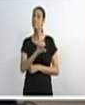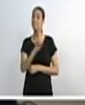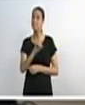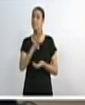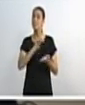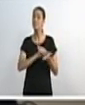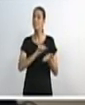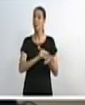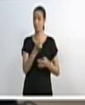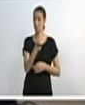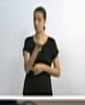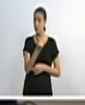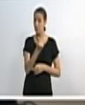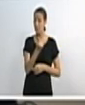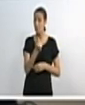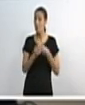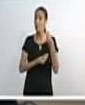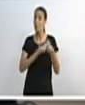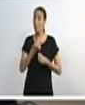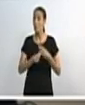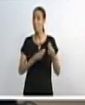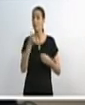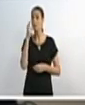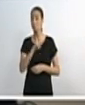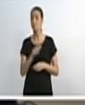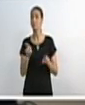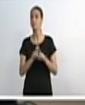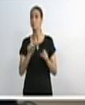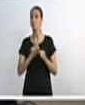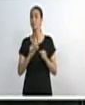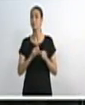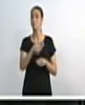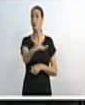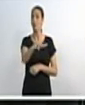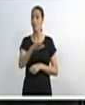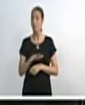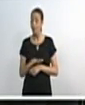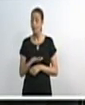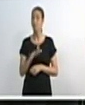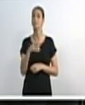faixa elevada no mesmo local? Em discussão?